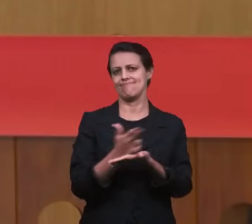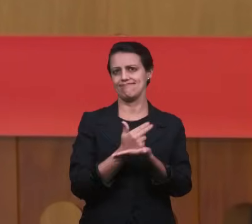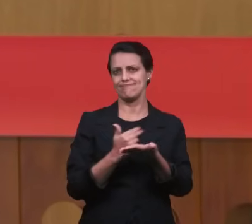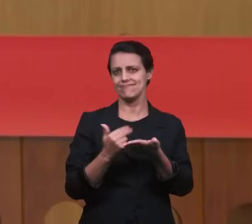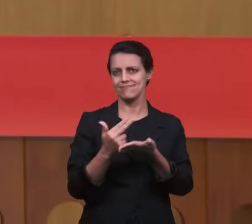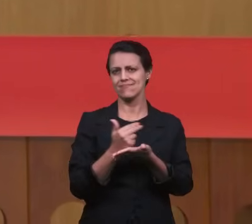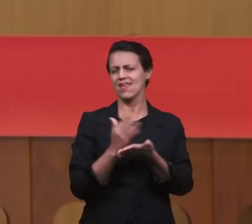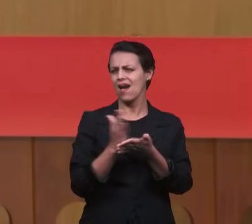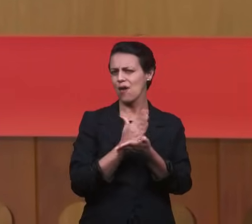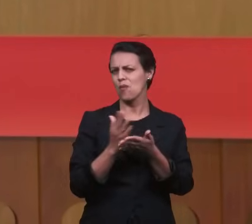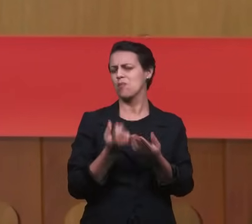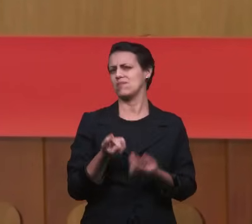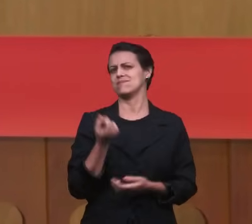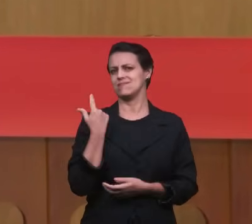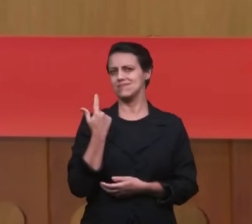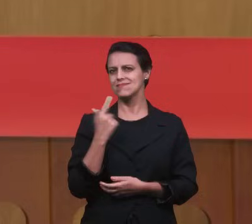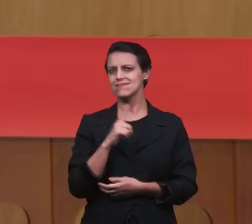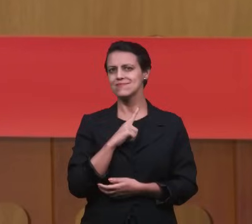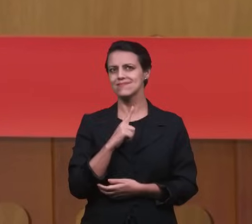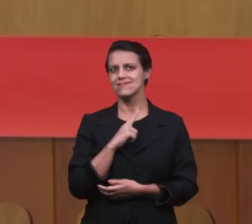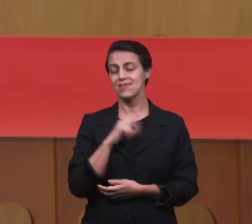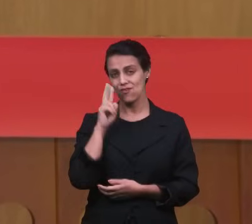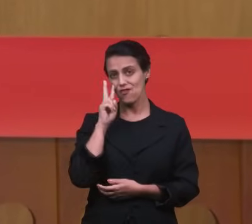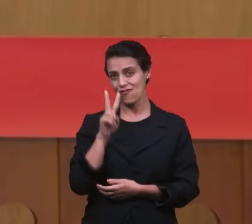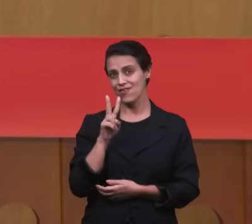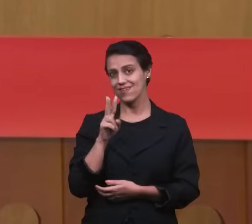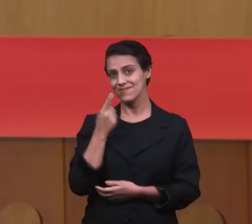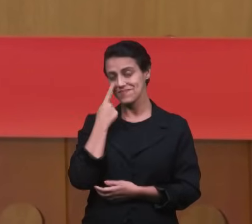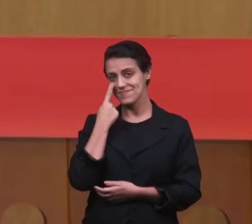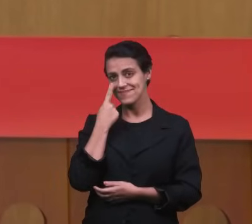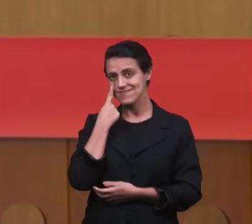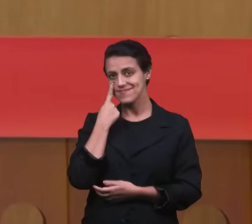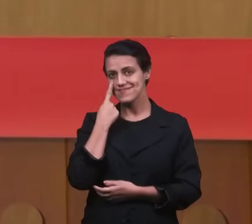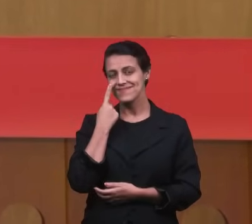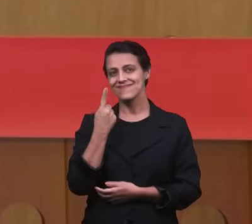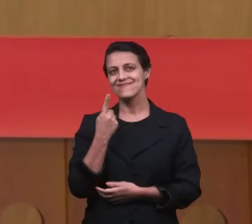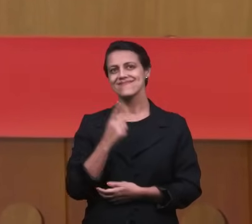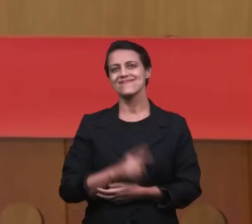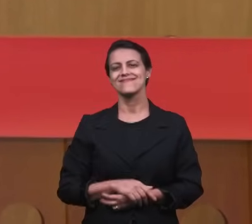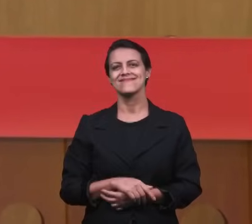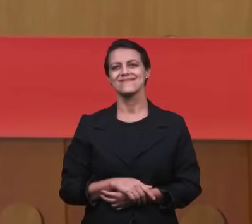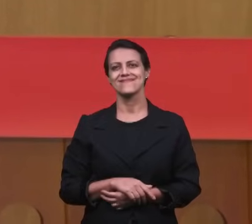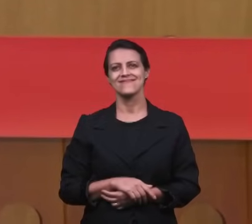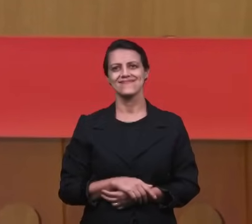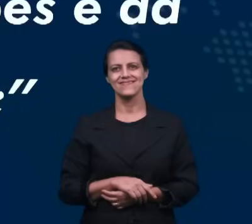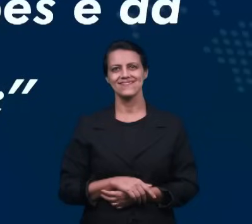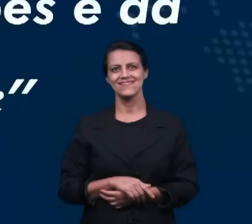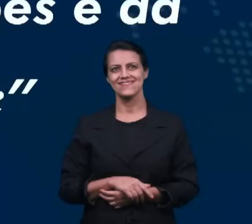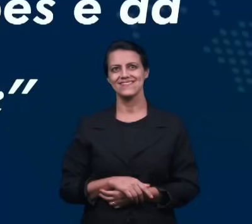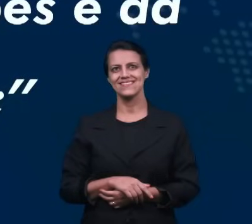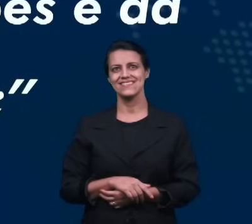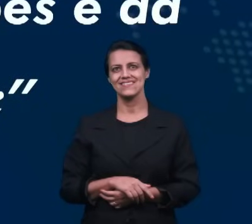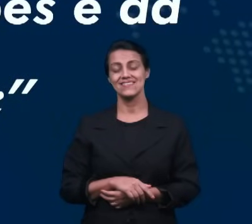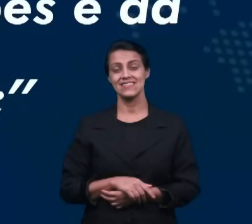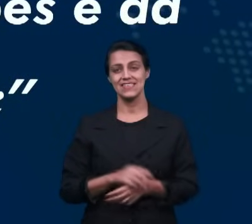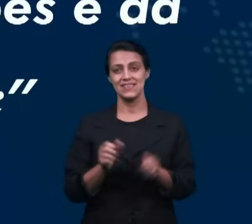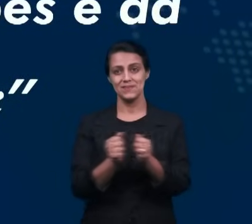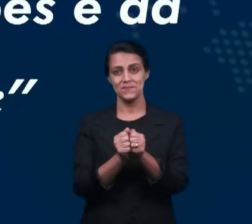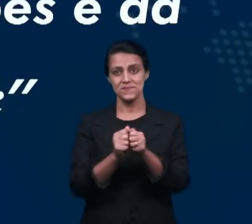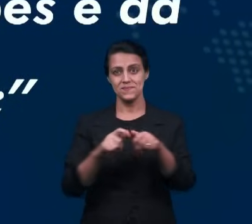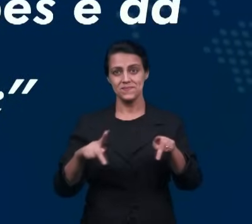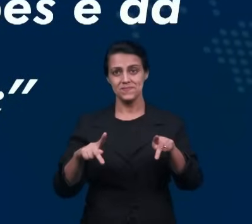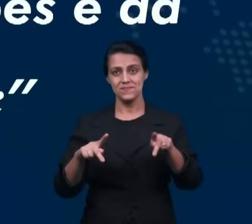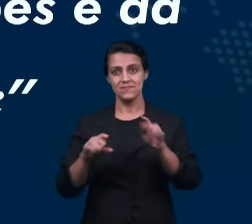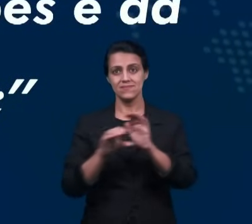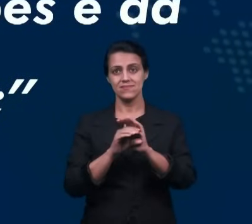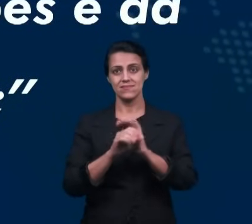vão ver um quadro que está ali. O quadro está ali, o quadro ali, número 4. Quer dizer, Apocalipse 17, 4,